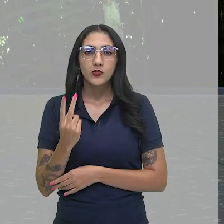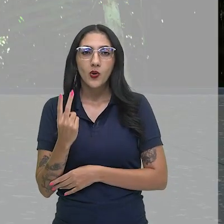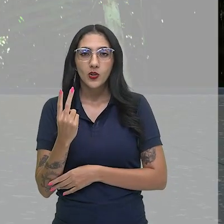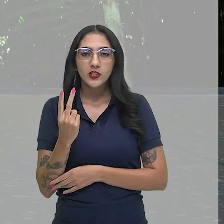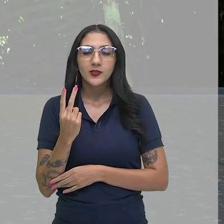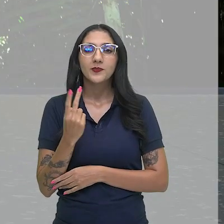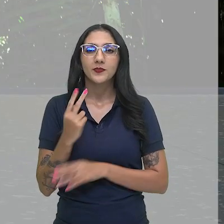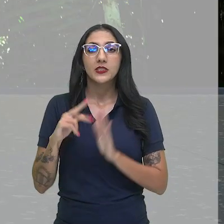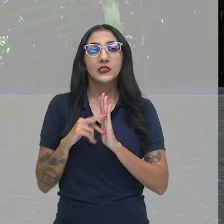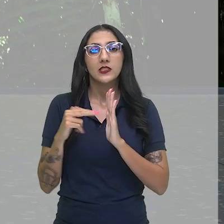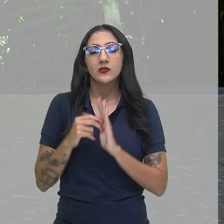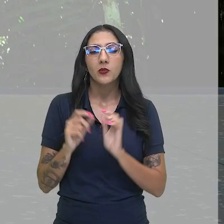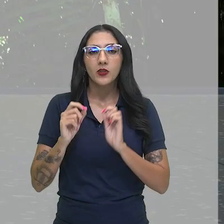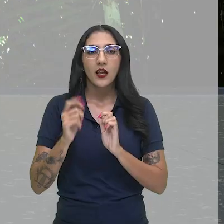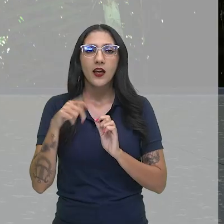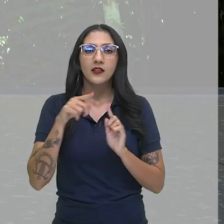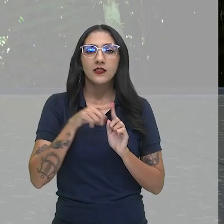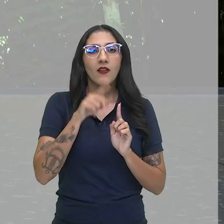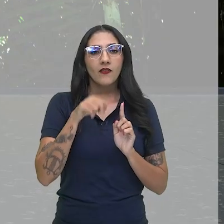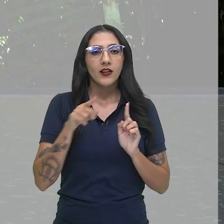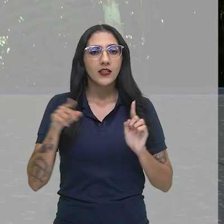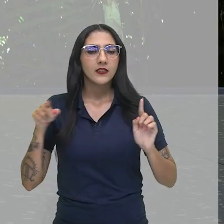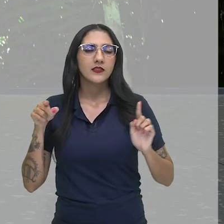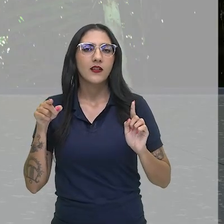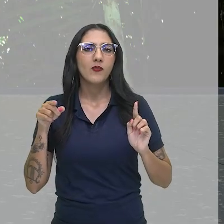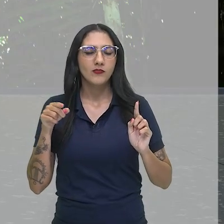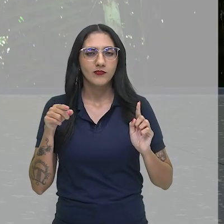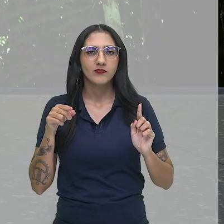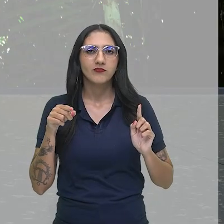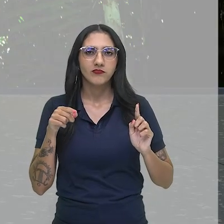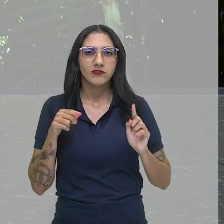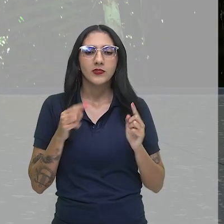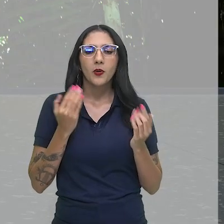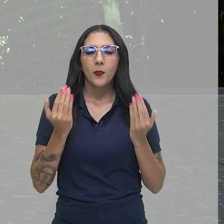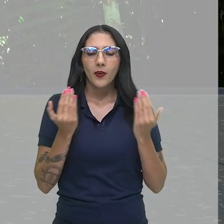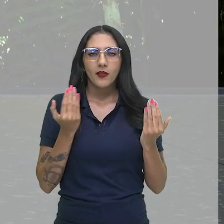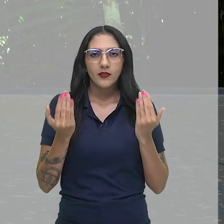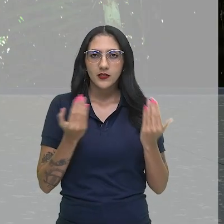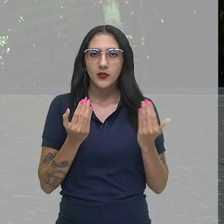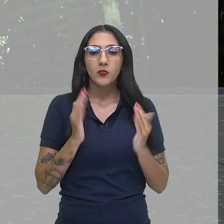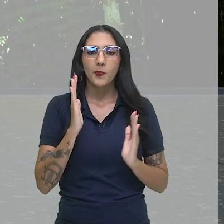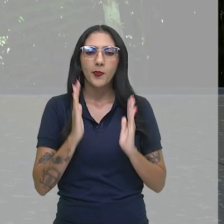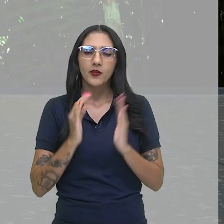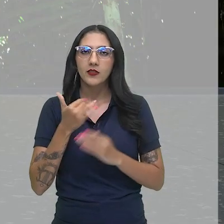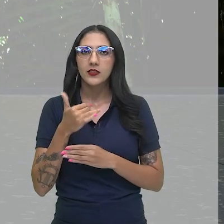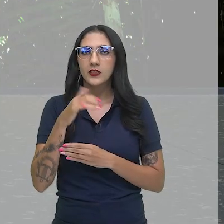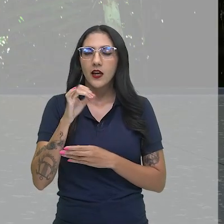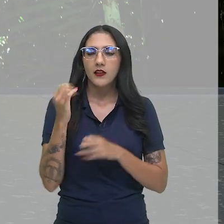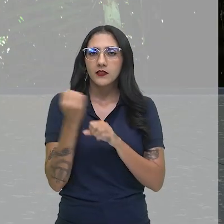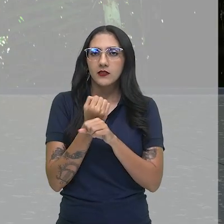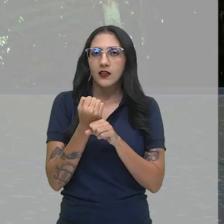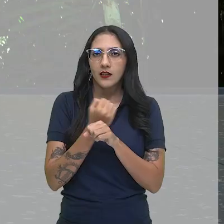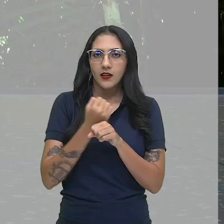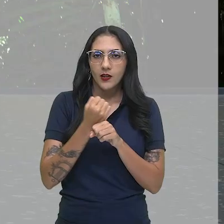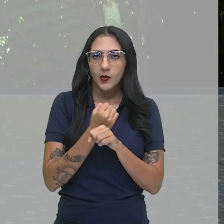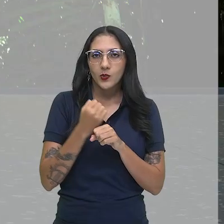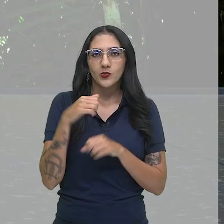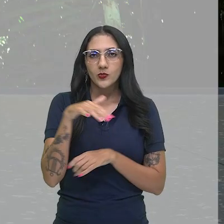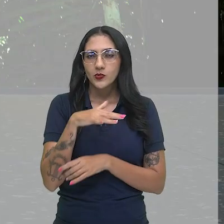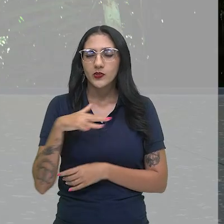ali da variação da situação final menos inicial, dividido pelo tempo, né? A quantidade